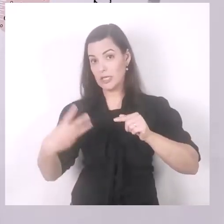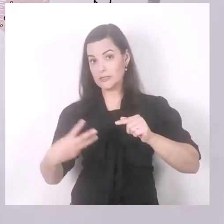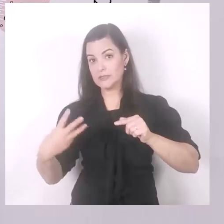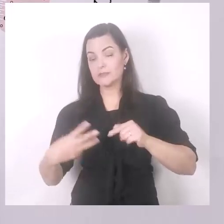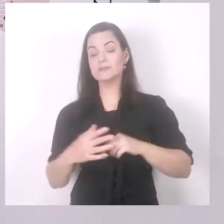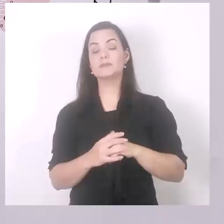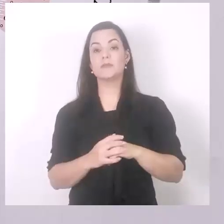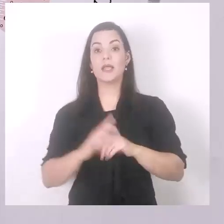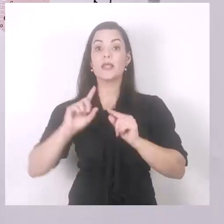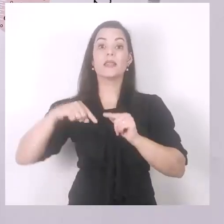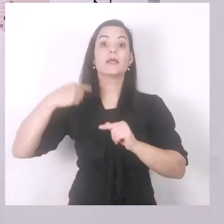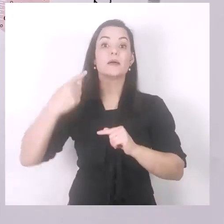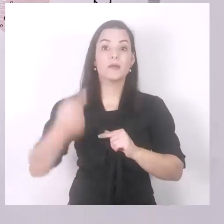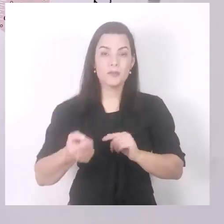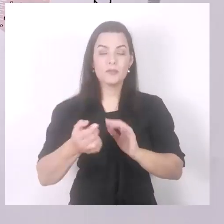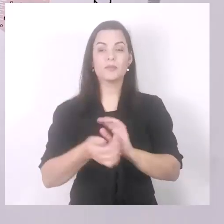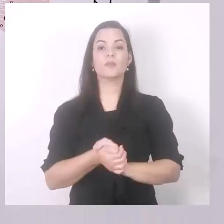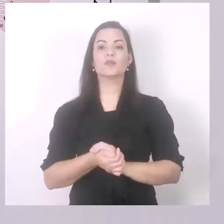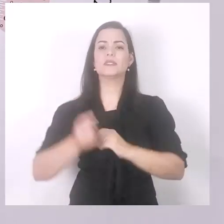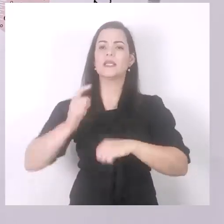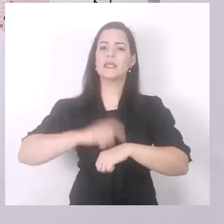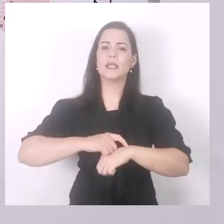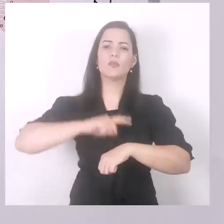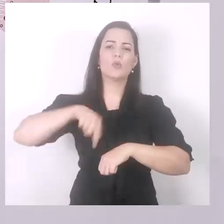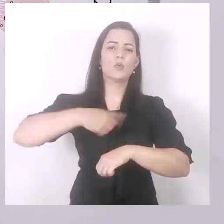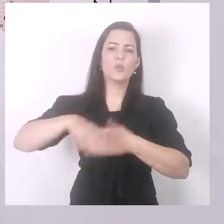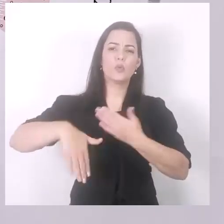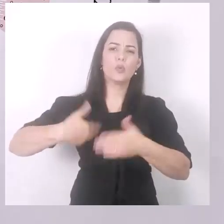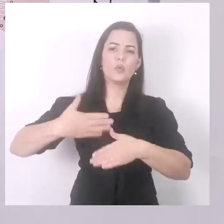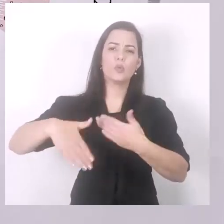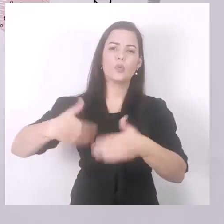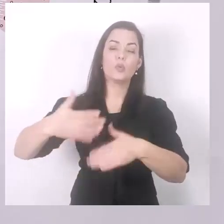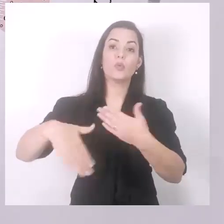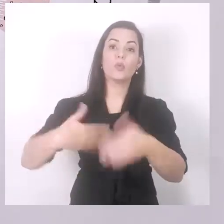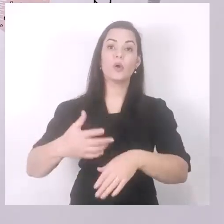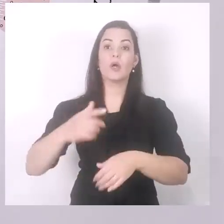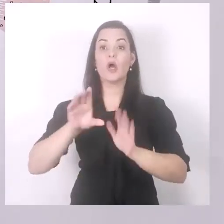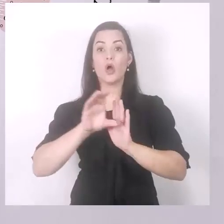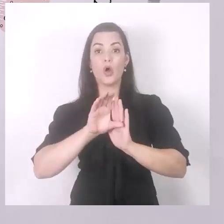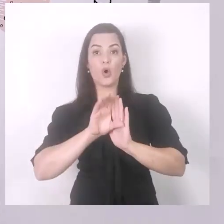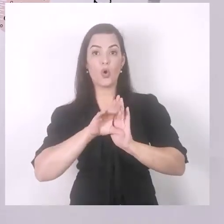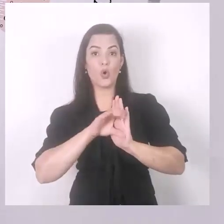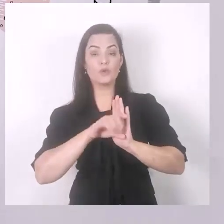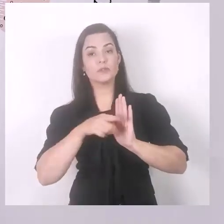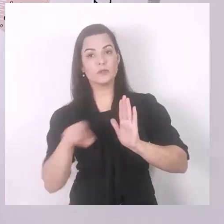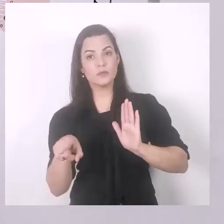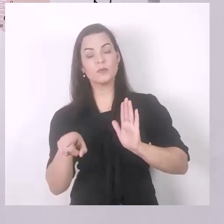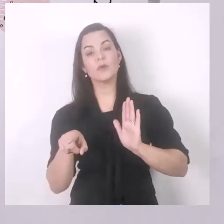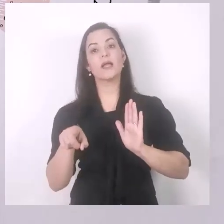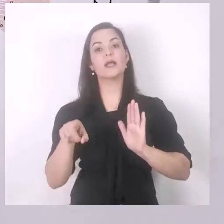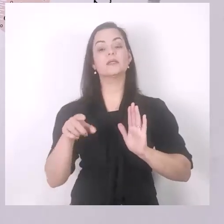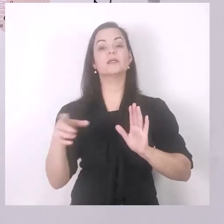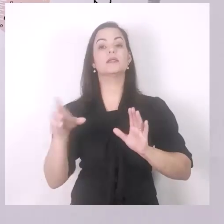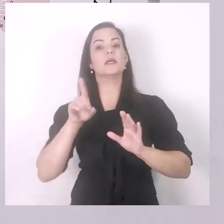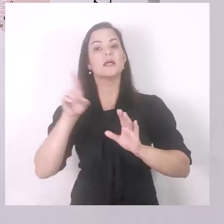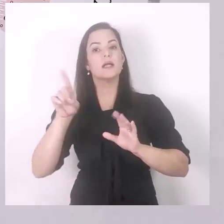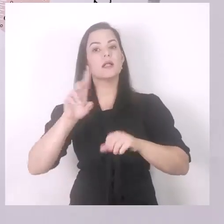arredondado. Depois, com o passar do tempo, esse conceito foi utilizado pelos chineses há cerca de 2.000